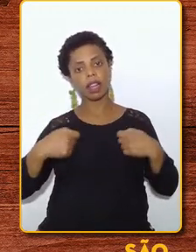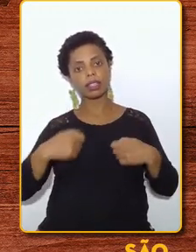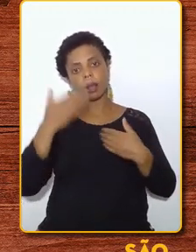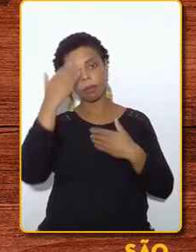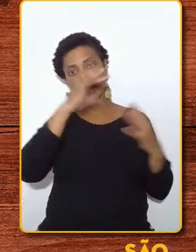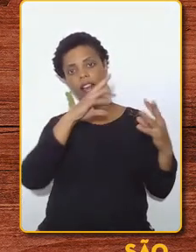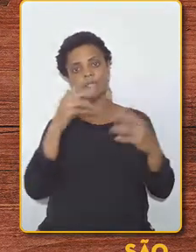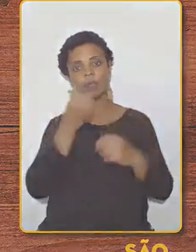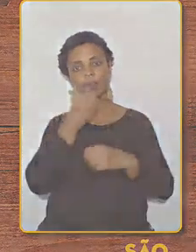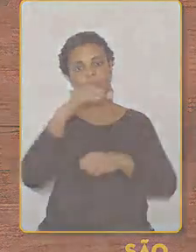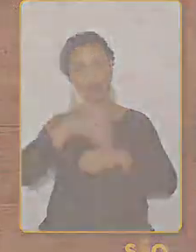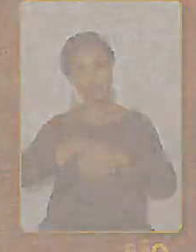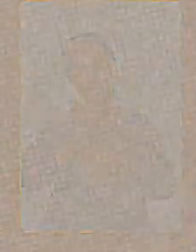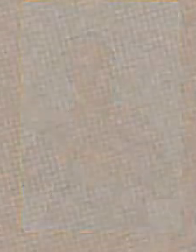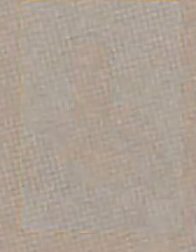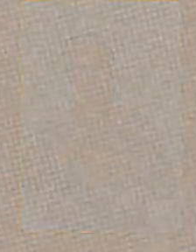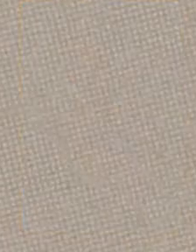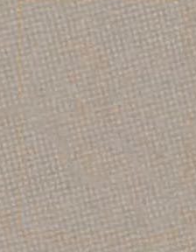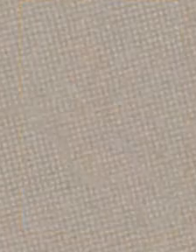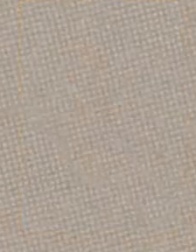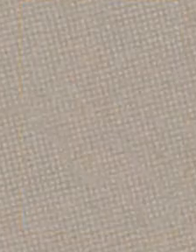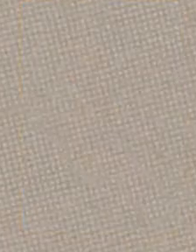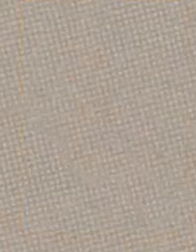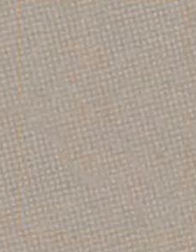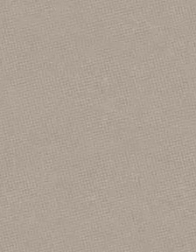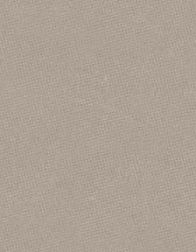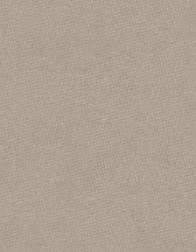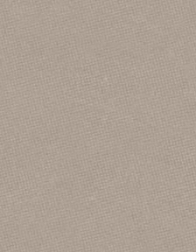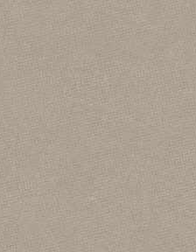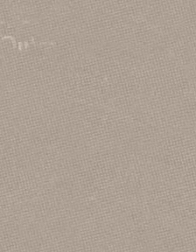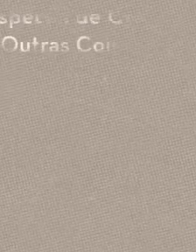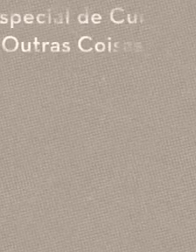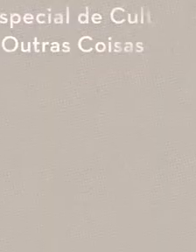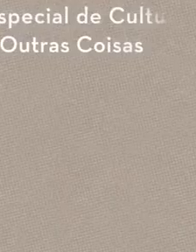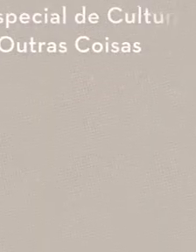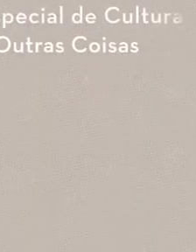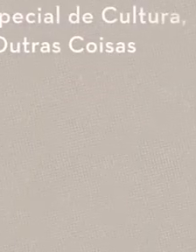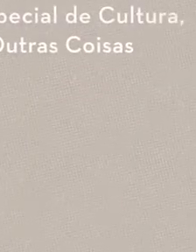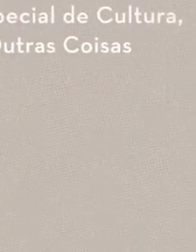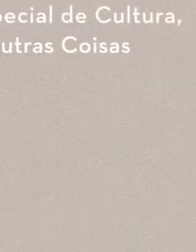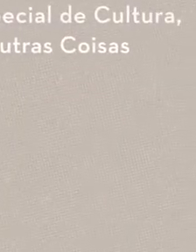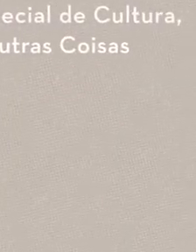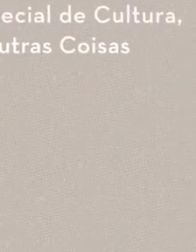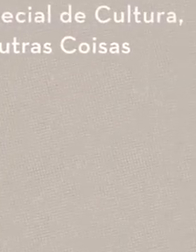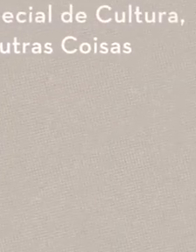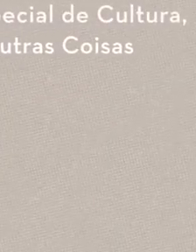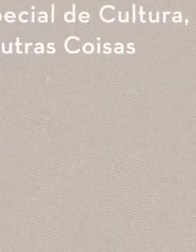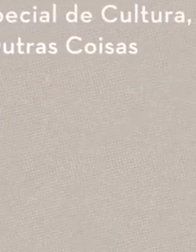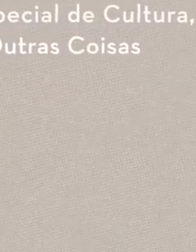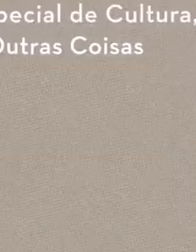boa noite.